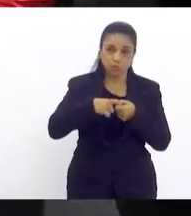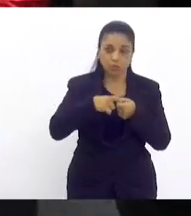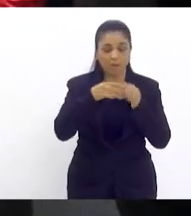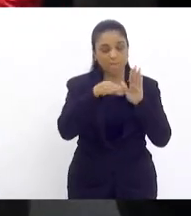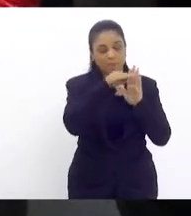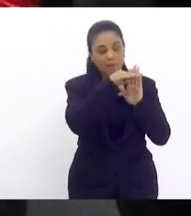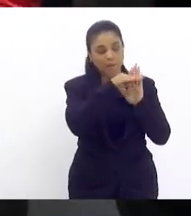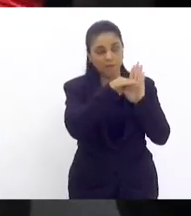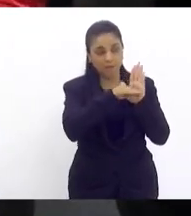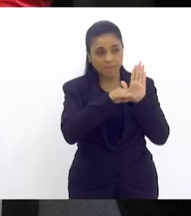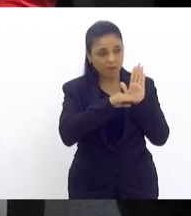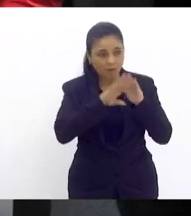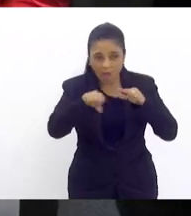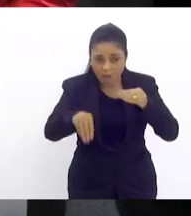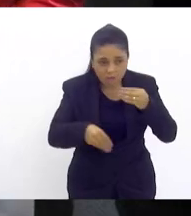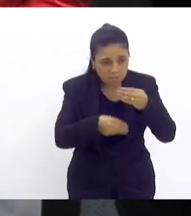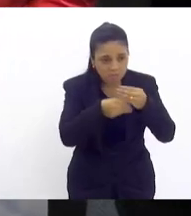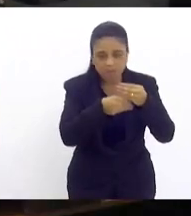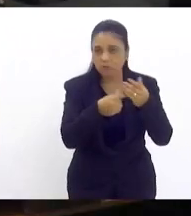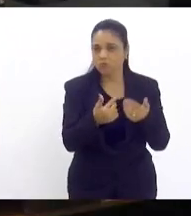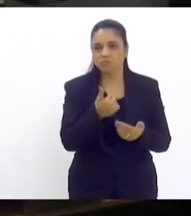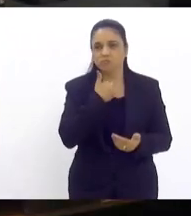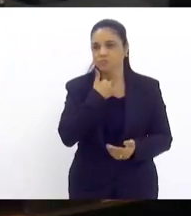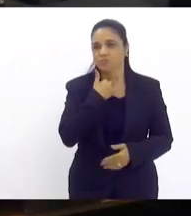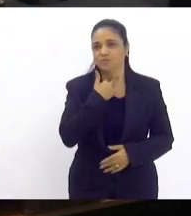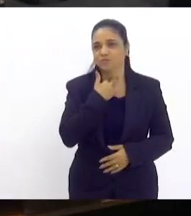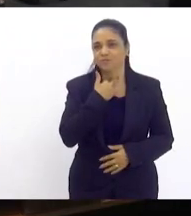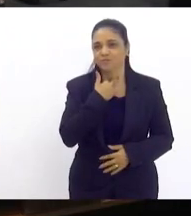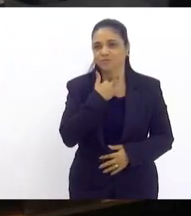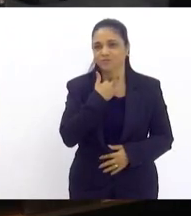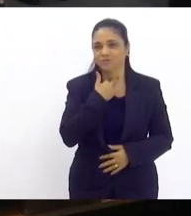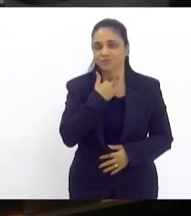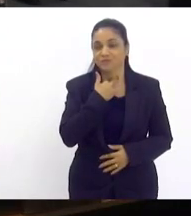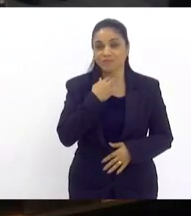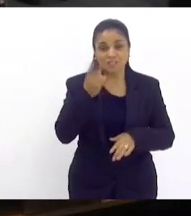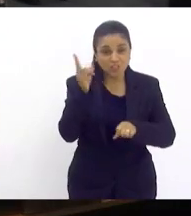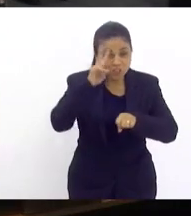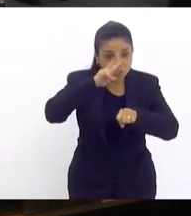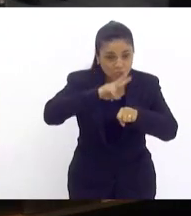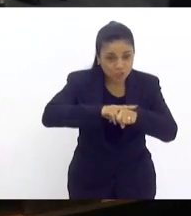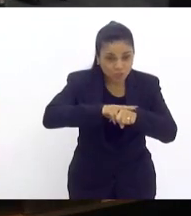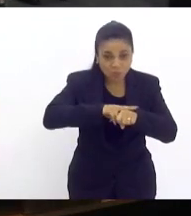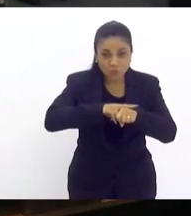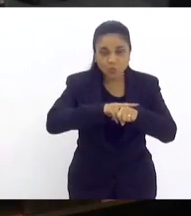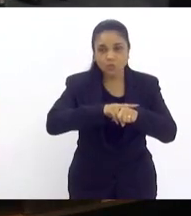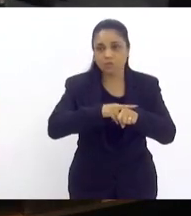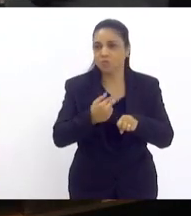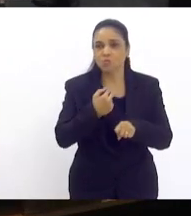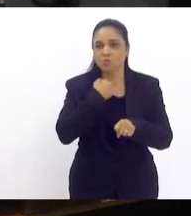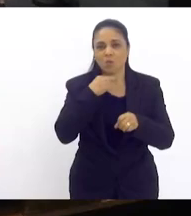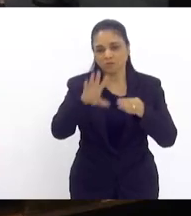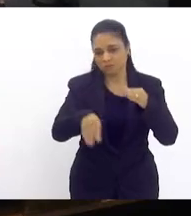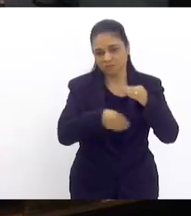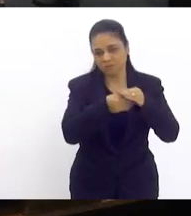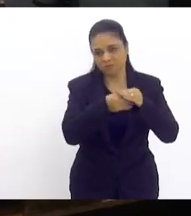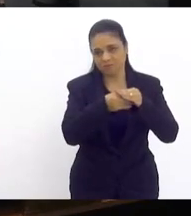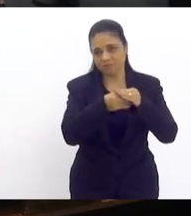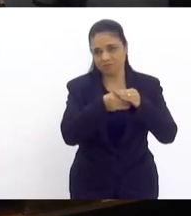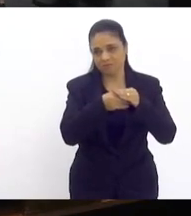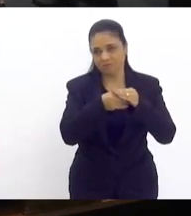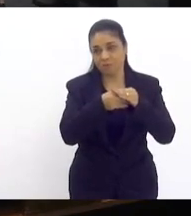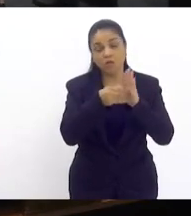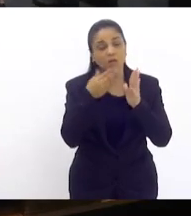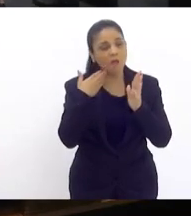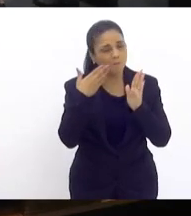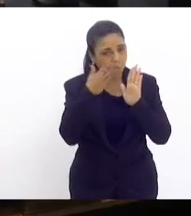recebe mais emenda posso fazer uma na segunda vez ele já o que eu queria